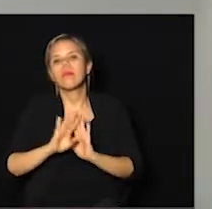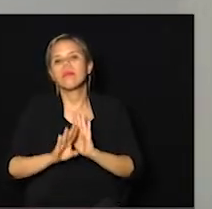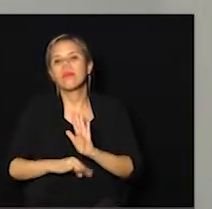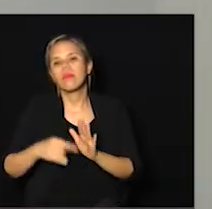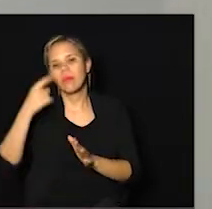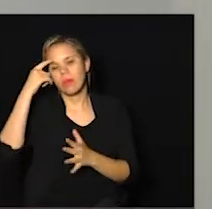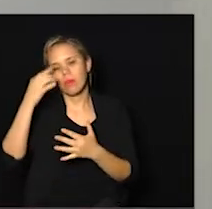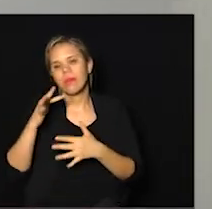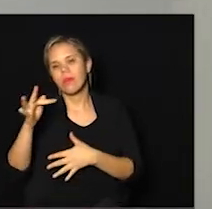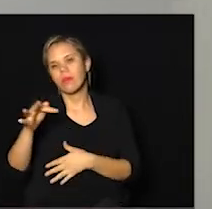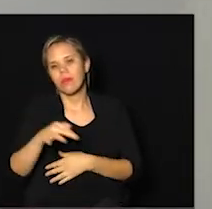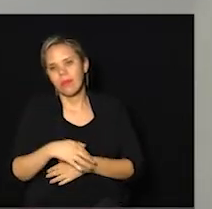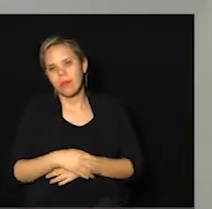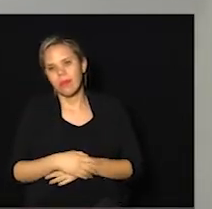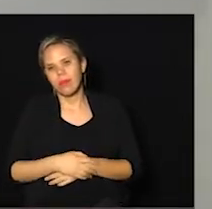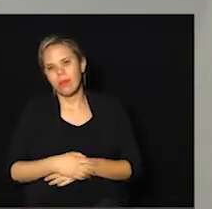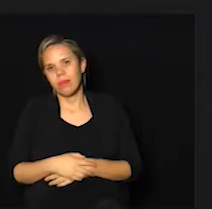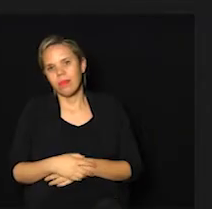programando, pensando no futuro?